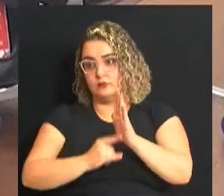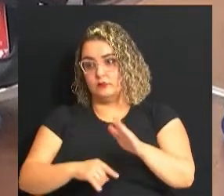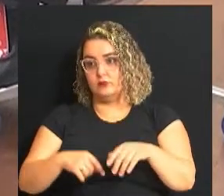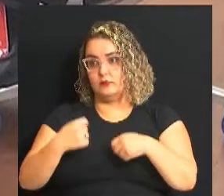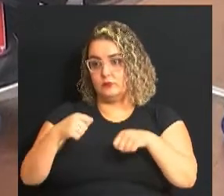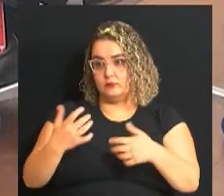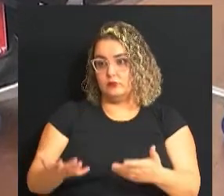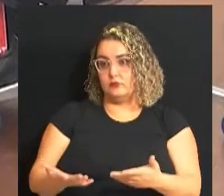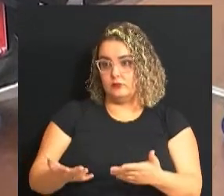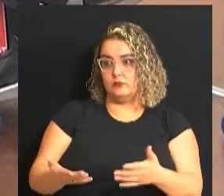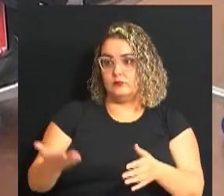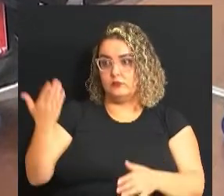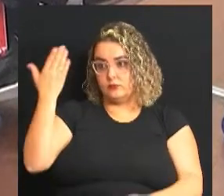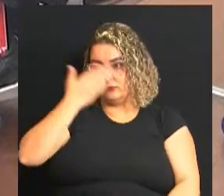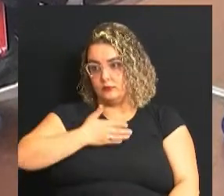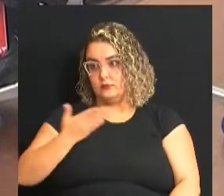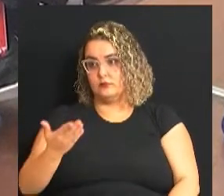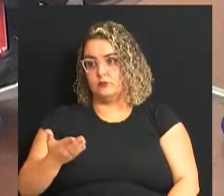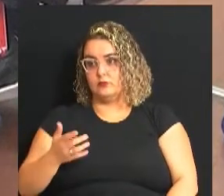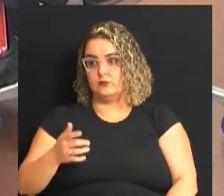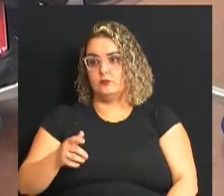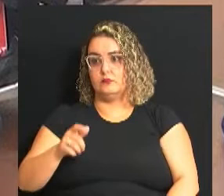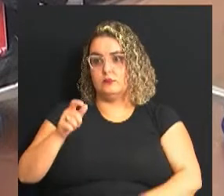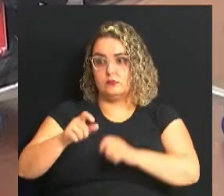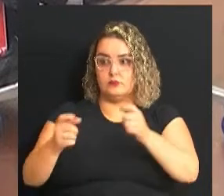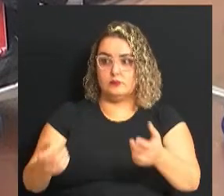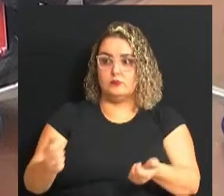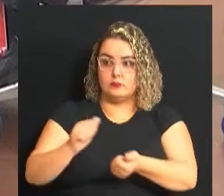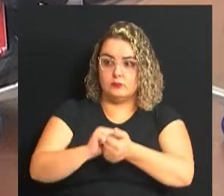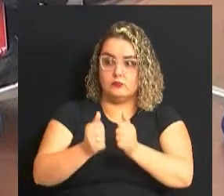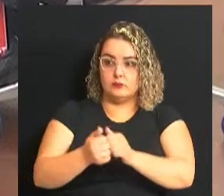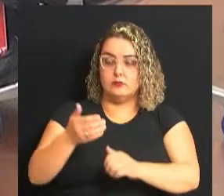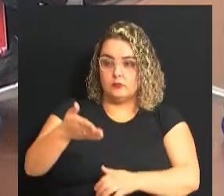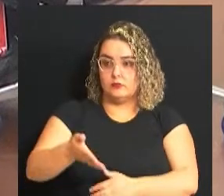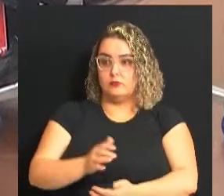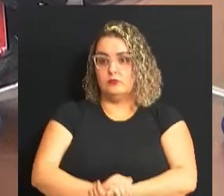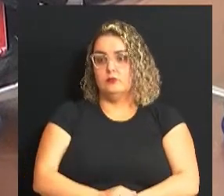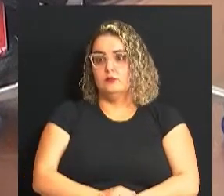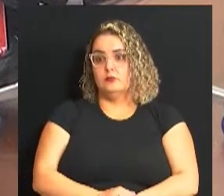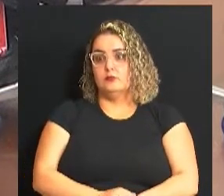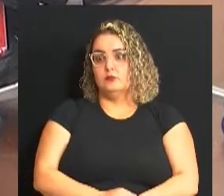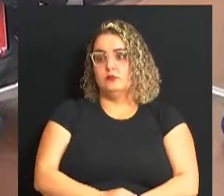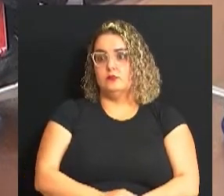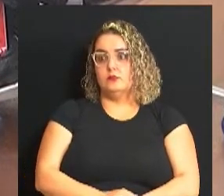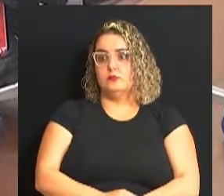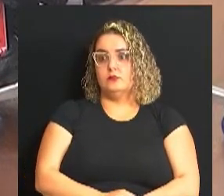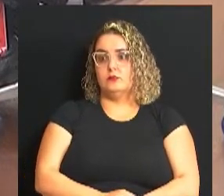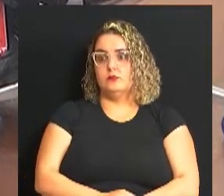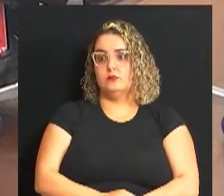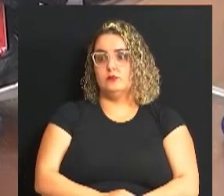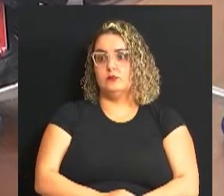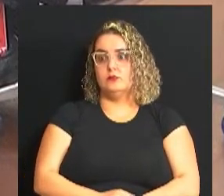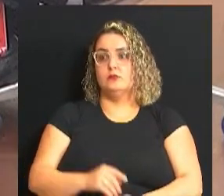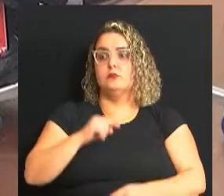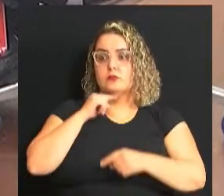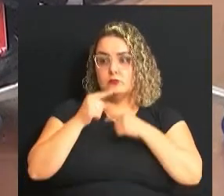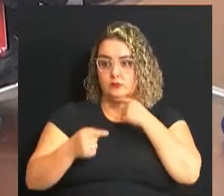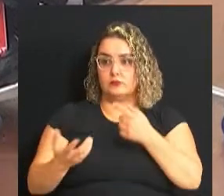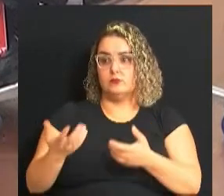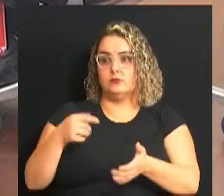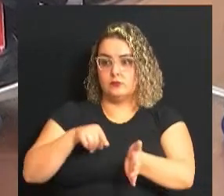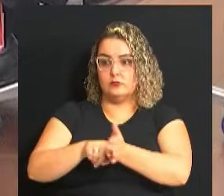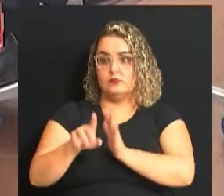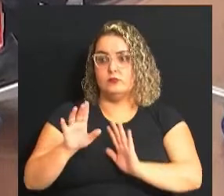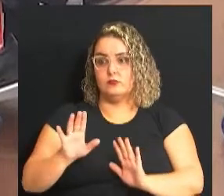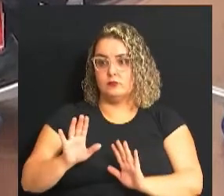para comprovar que a pessoa se enquadra naquilo. Né? Enfim. Agora, me surgiu uma dúvida que eu queria perguntar também. Pode